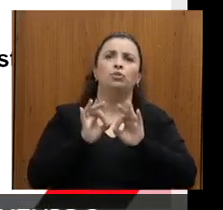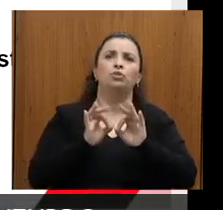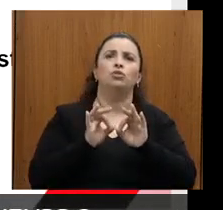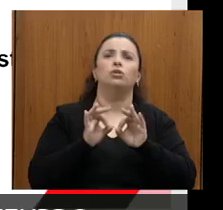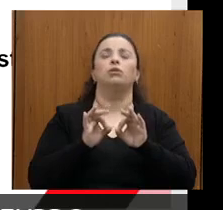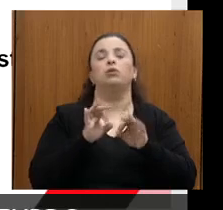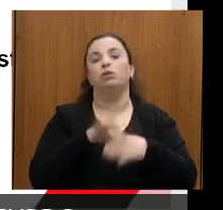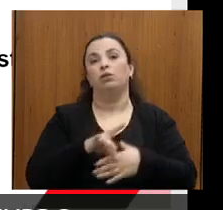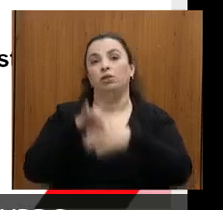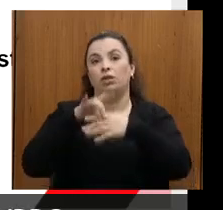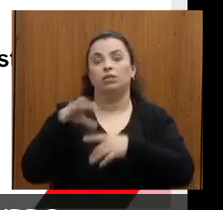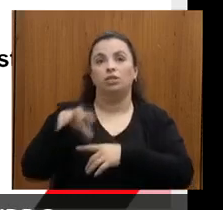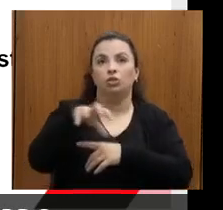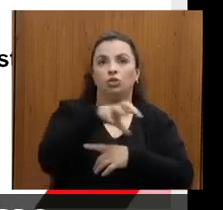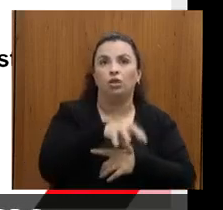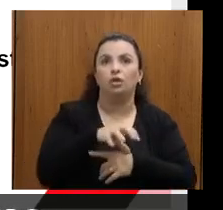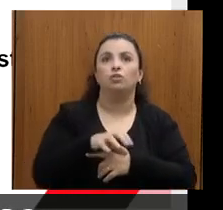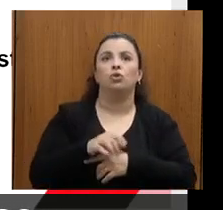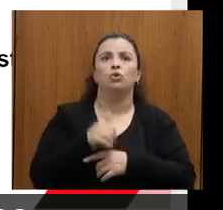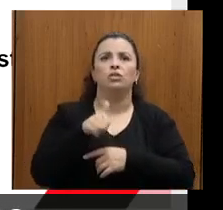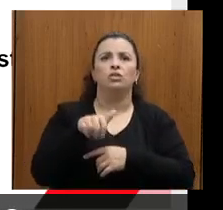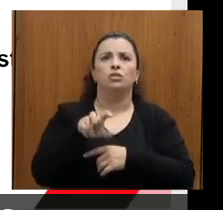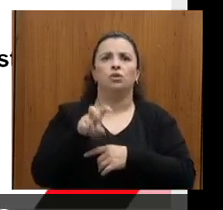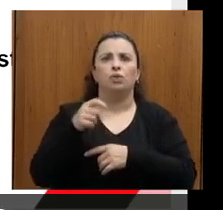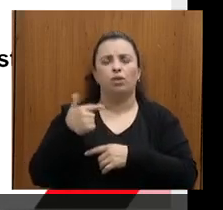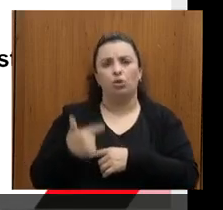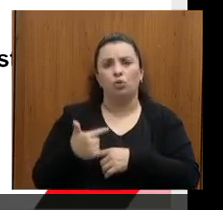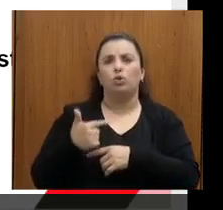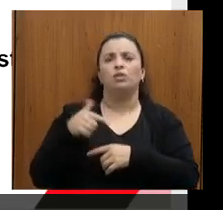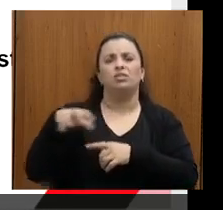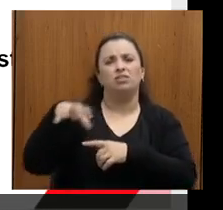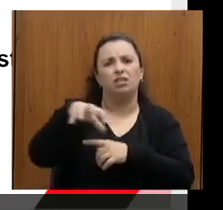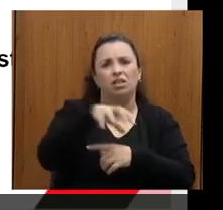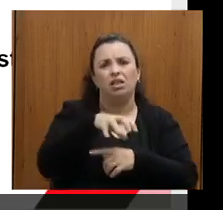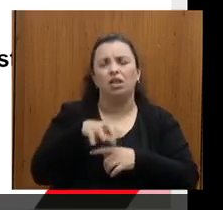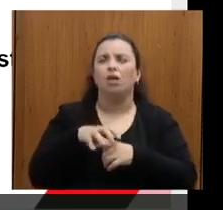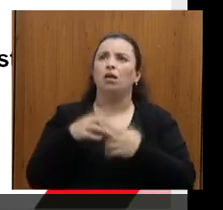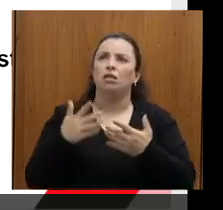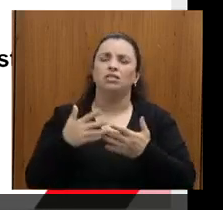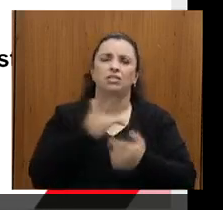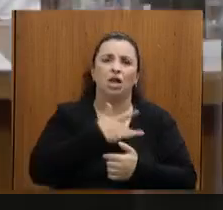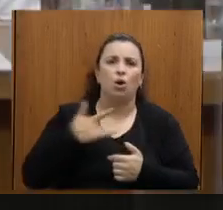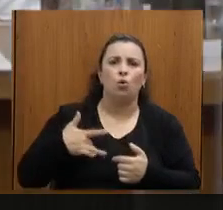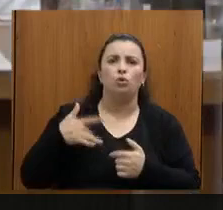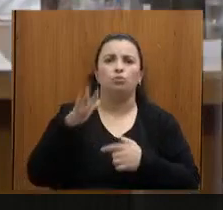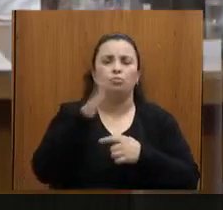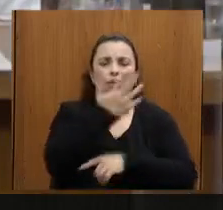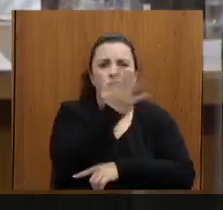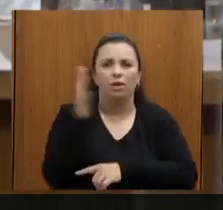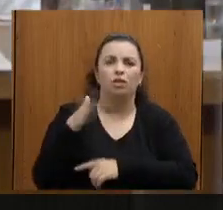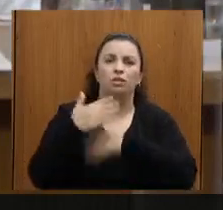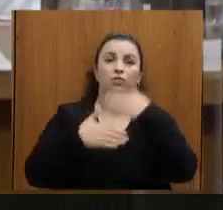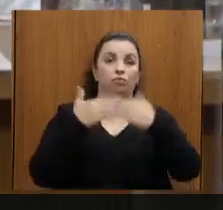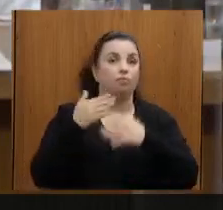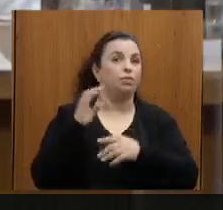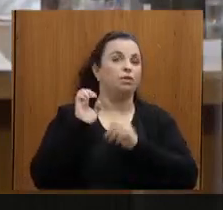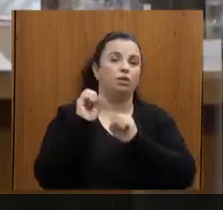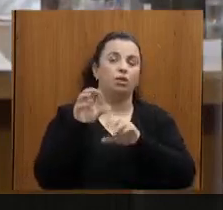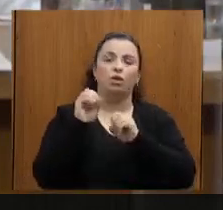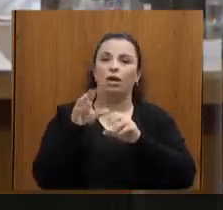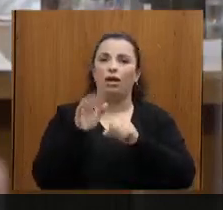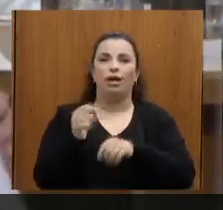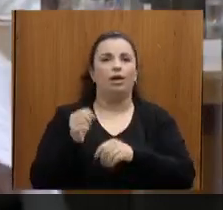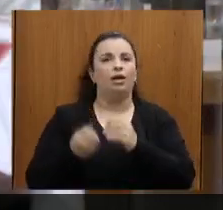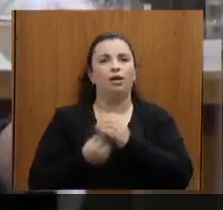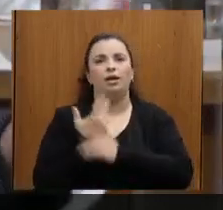182 superintendências regionais da saúde, meio ambiente, desenvolvimento social e educação. E implantamos o sistema de gestão